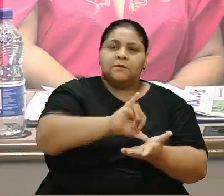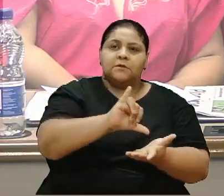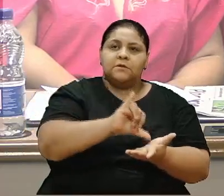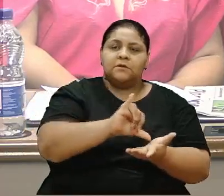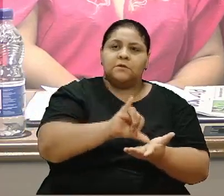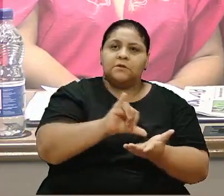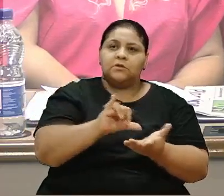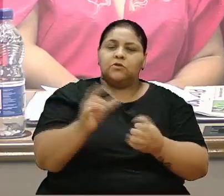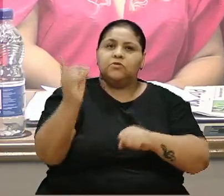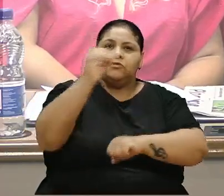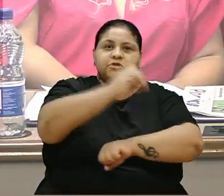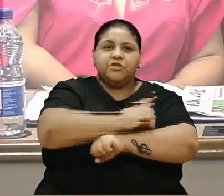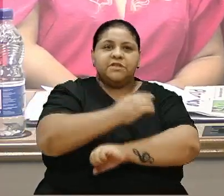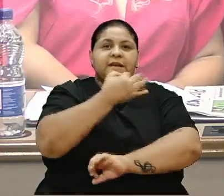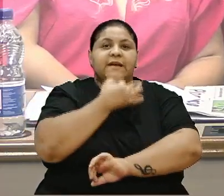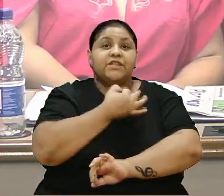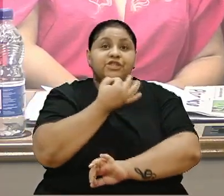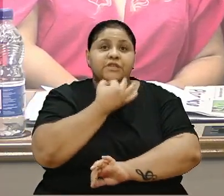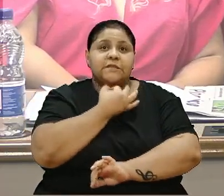Caxias,